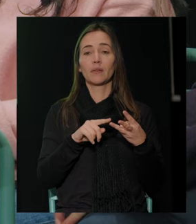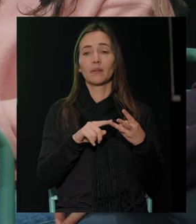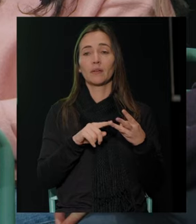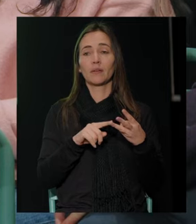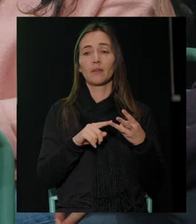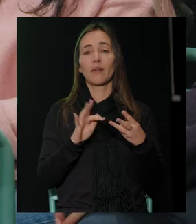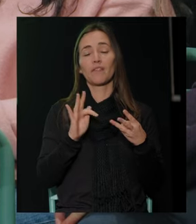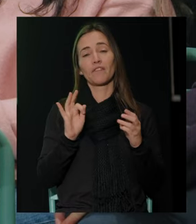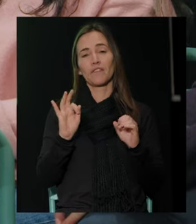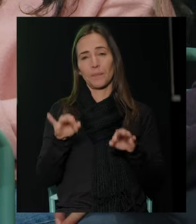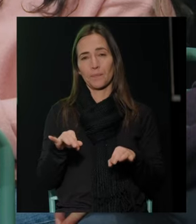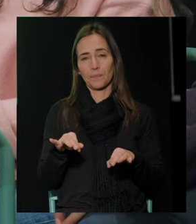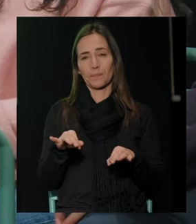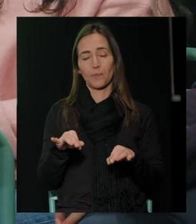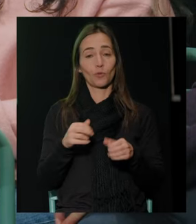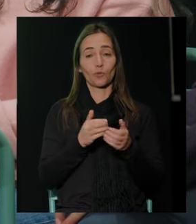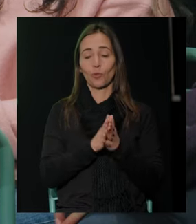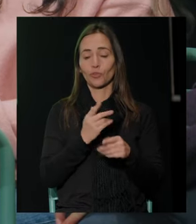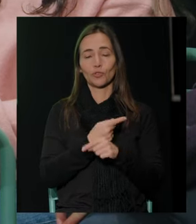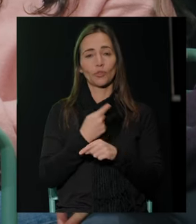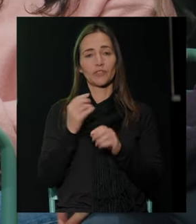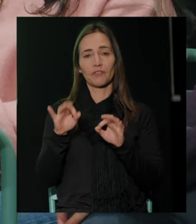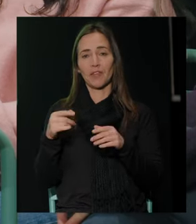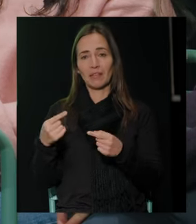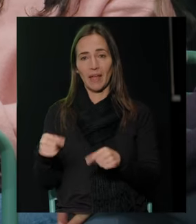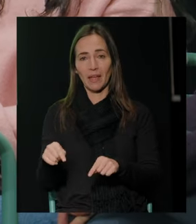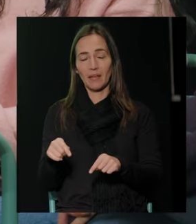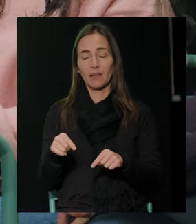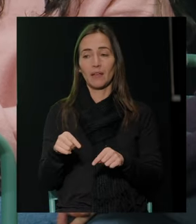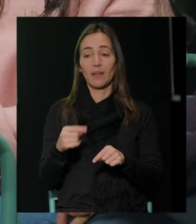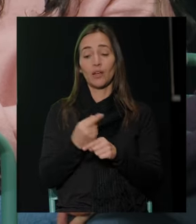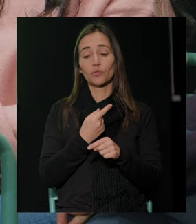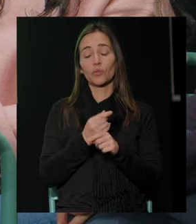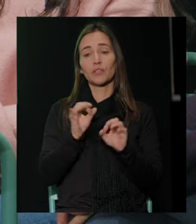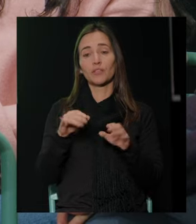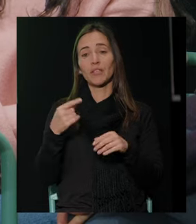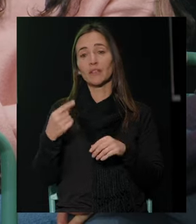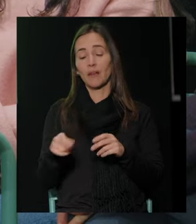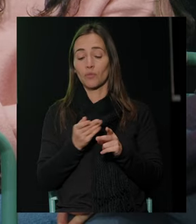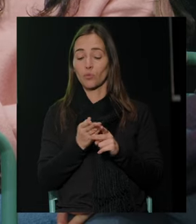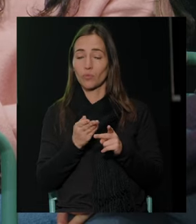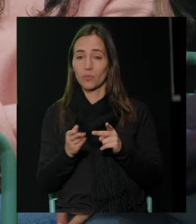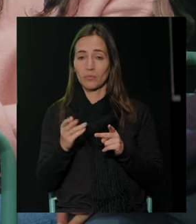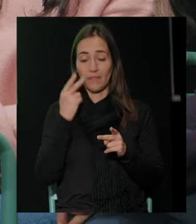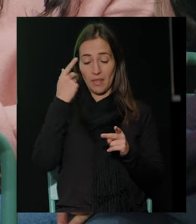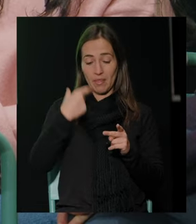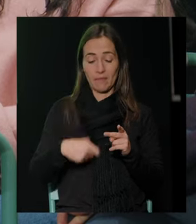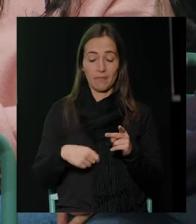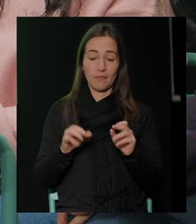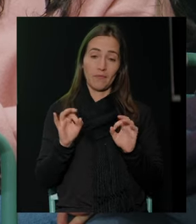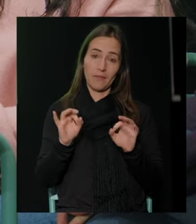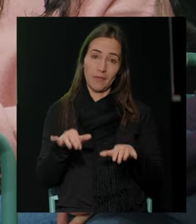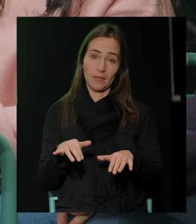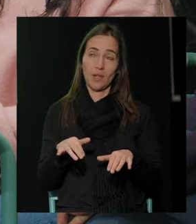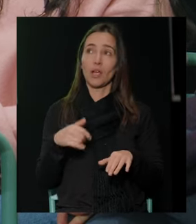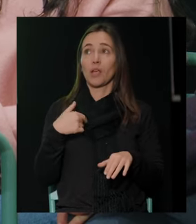esta ideia de finitude. Tudo tem um fim. E uma finitude entendida de forma dupla. A finitude da vida humana, enfim, eu